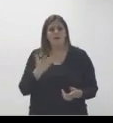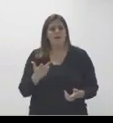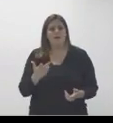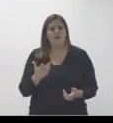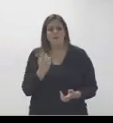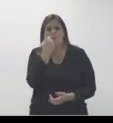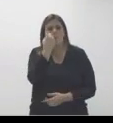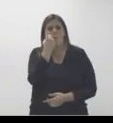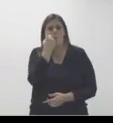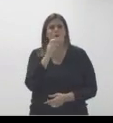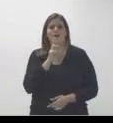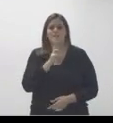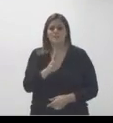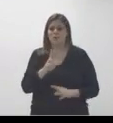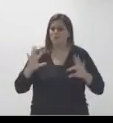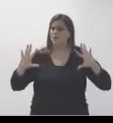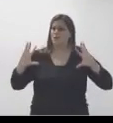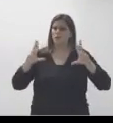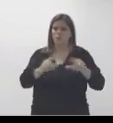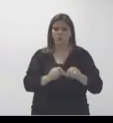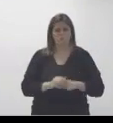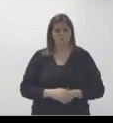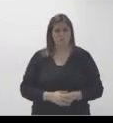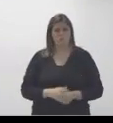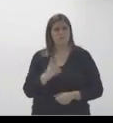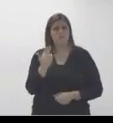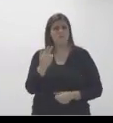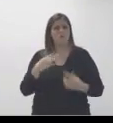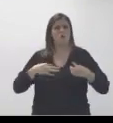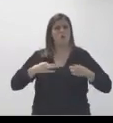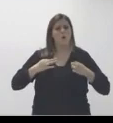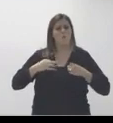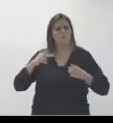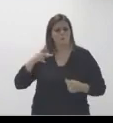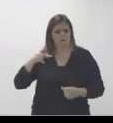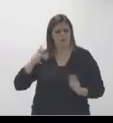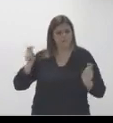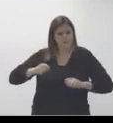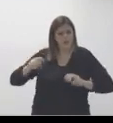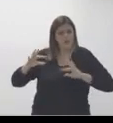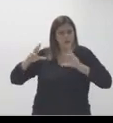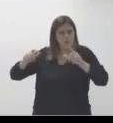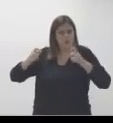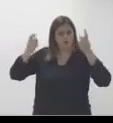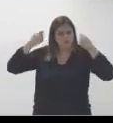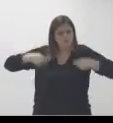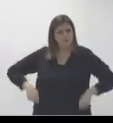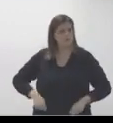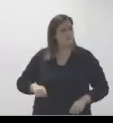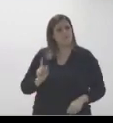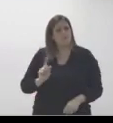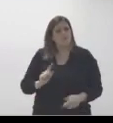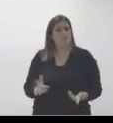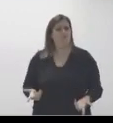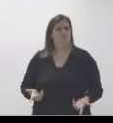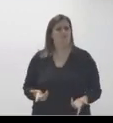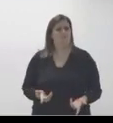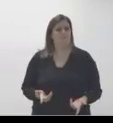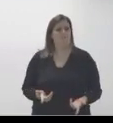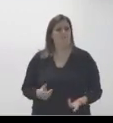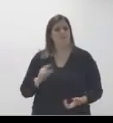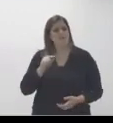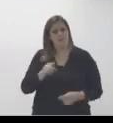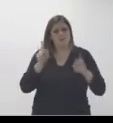apanha camisa p vai entrar em mim não adianta é então essa visão que precisa ser superada e nós precisamos é